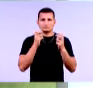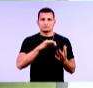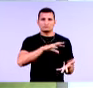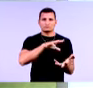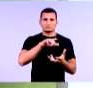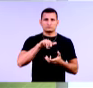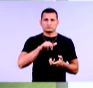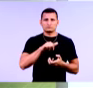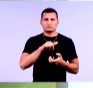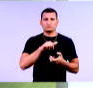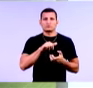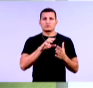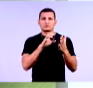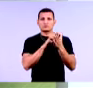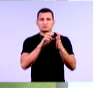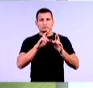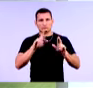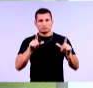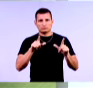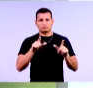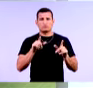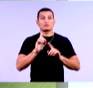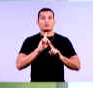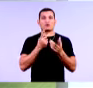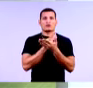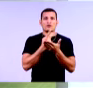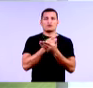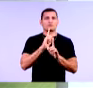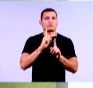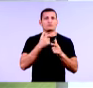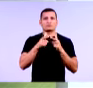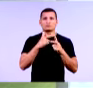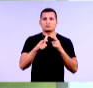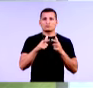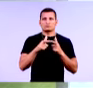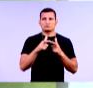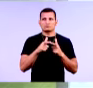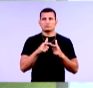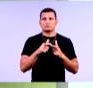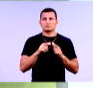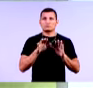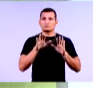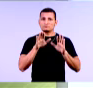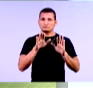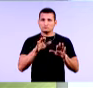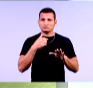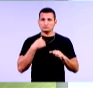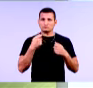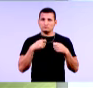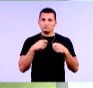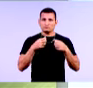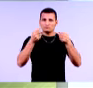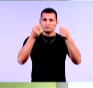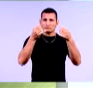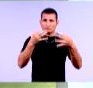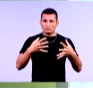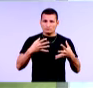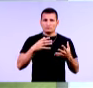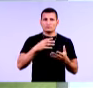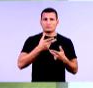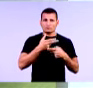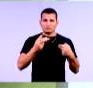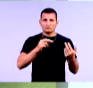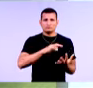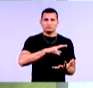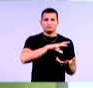uma maneira diferente. E isso não está errado, isso não é problema. A questão é que, na hora que eu for definir alguma coisa que existe no mundo real, no